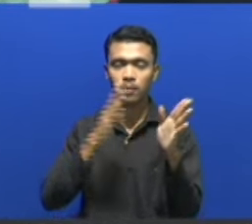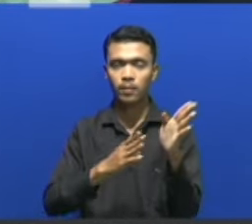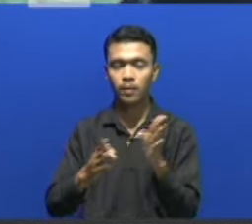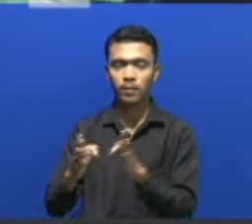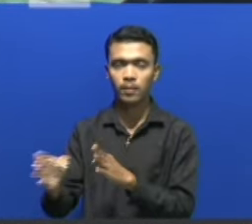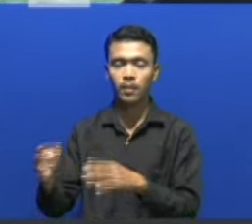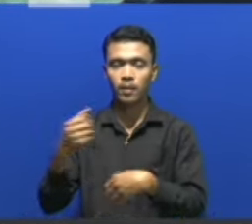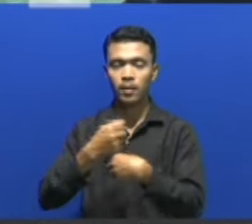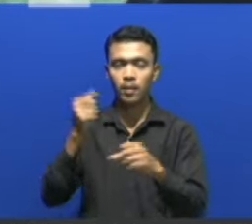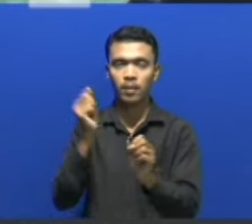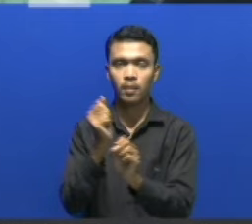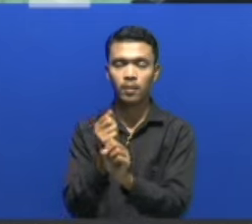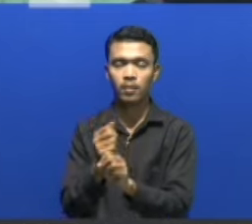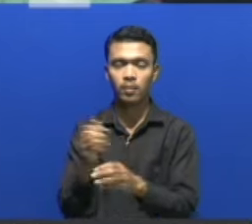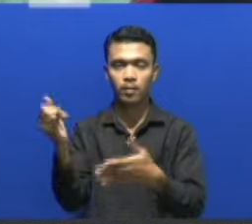espandu kita ne